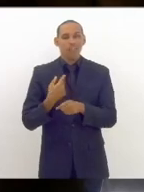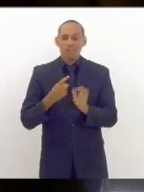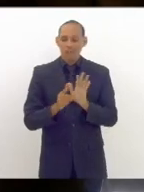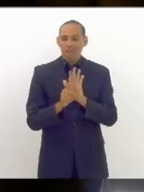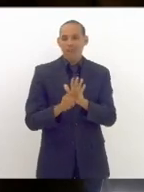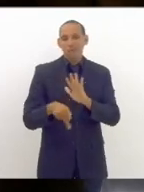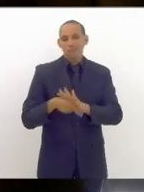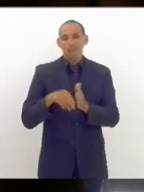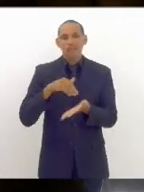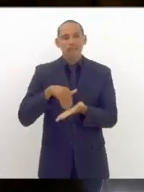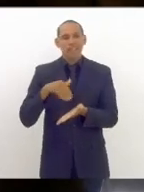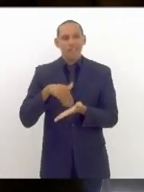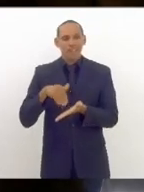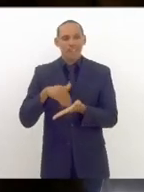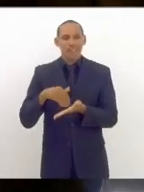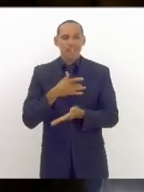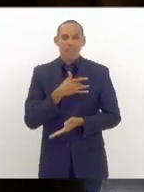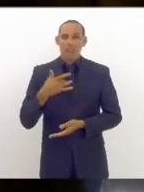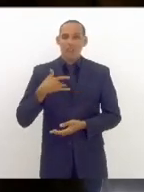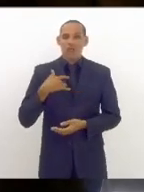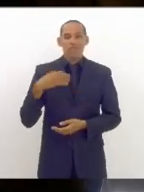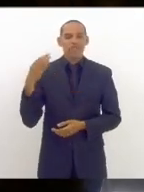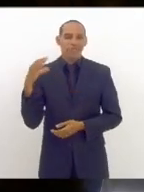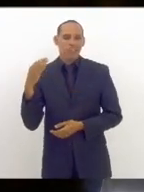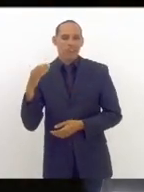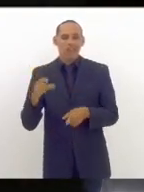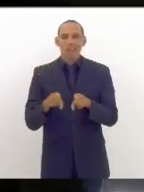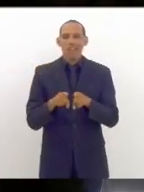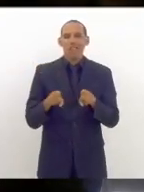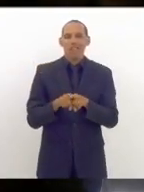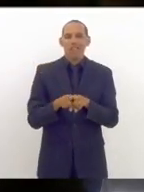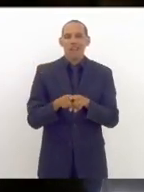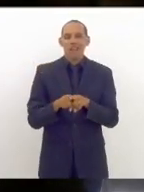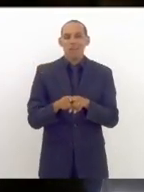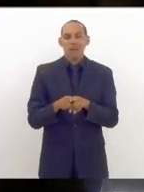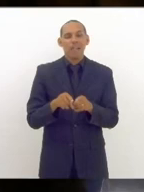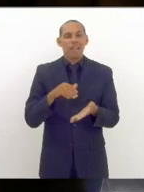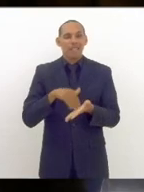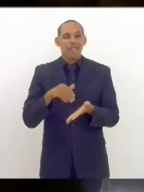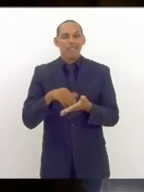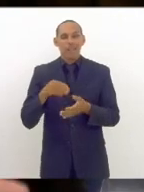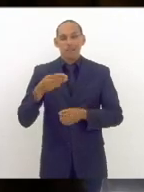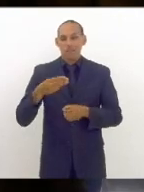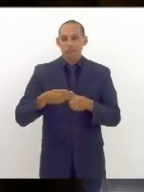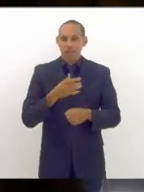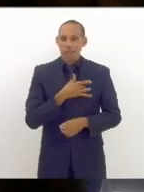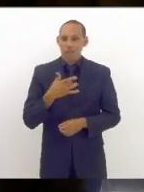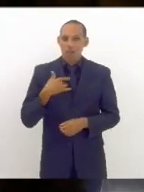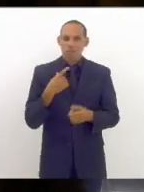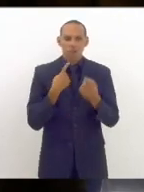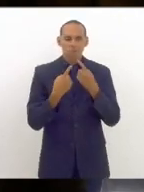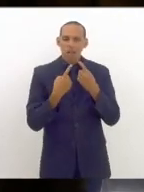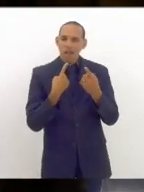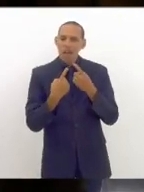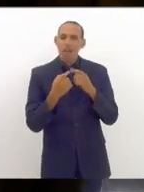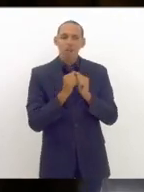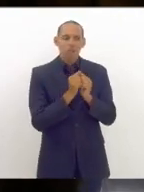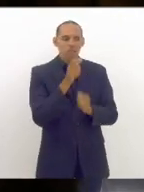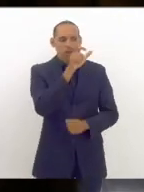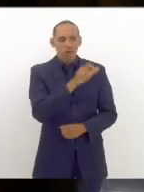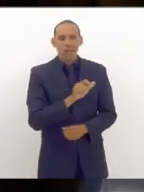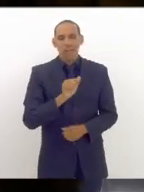da Secretaria de Saúde de Niterói e do colegiado que representa os secretários municipais de saúde do Estado do Rio de Janeiro, no diálogo com